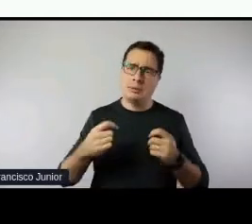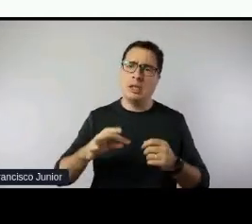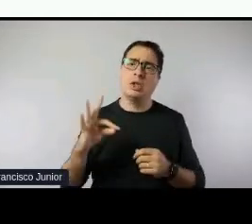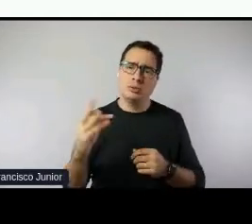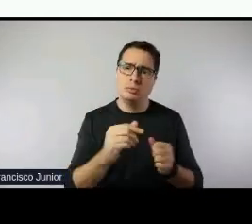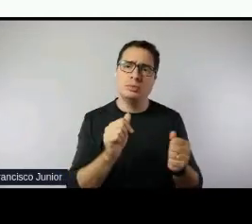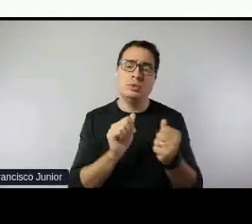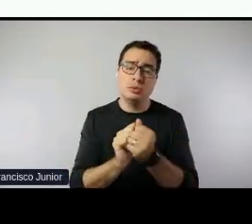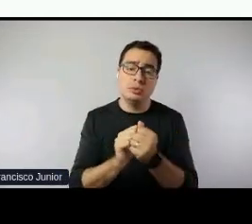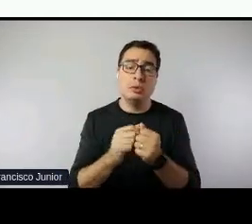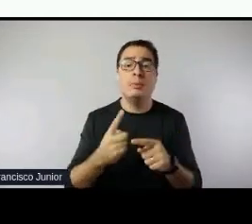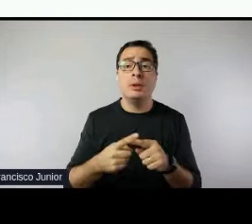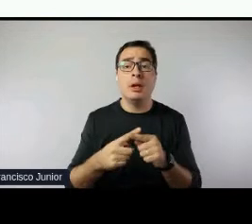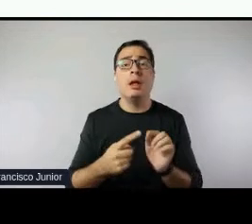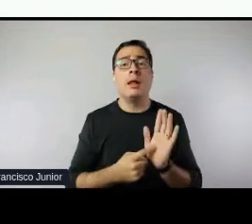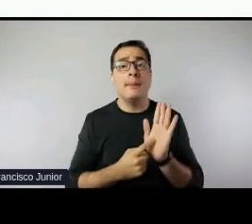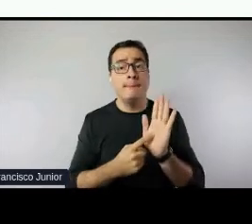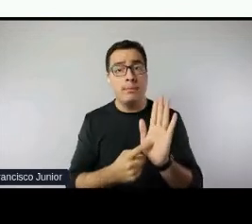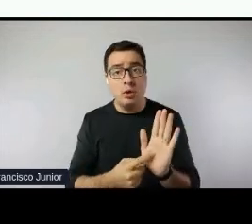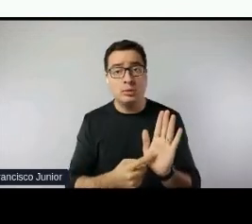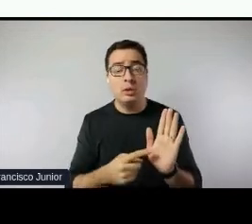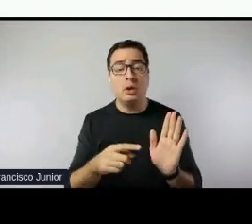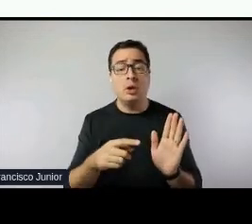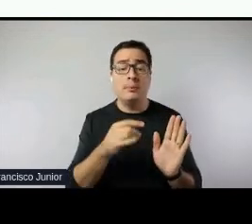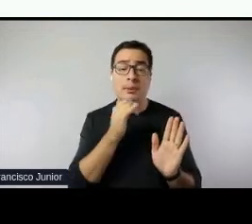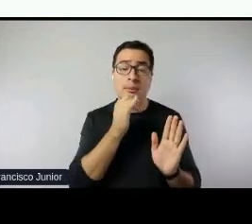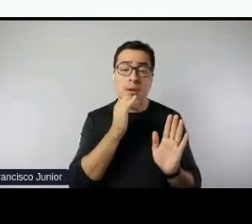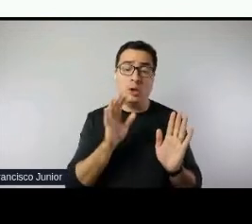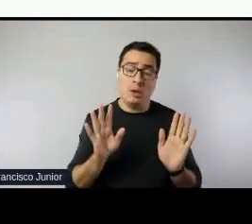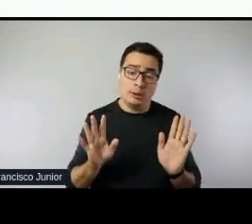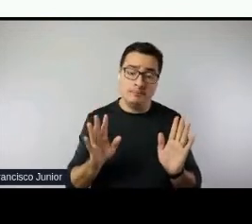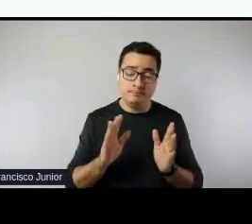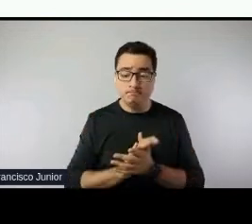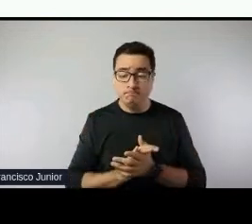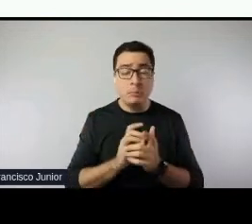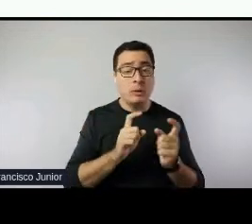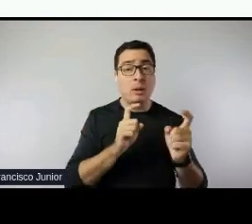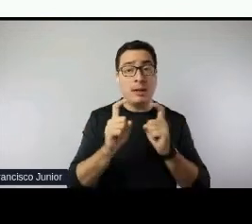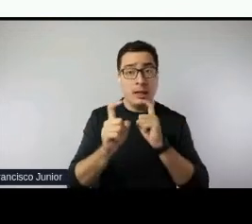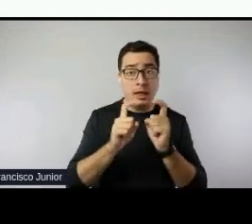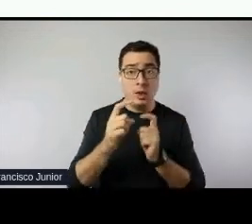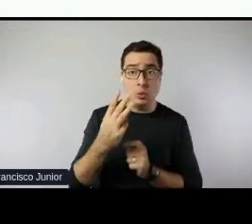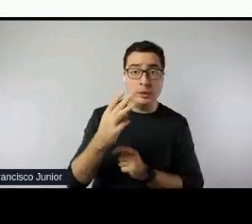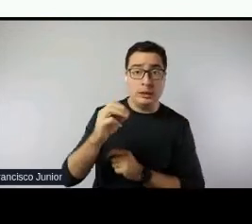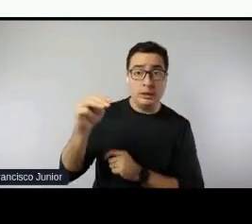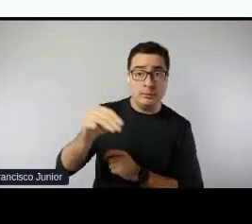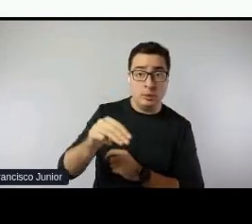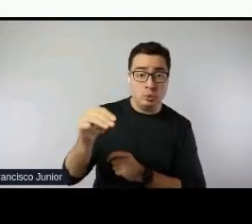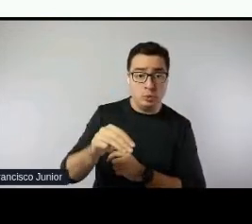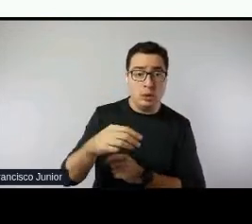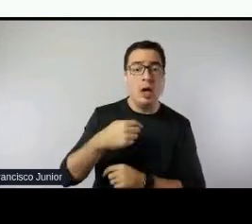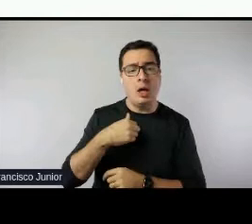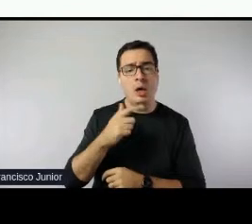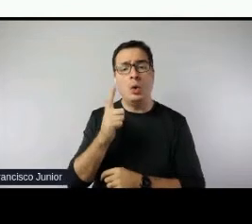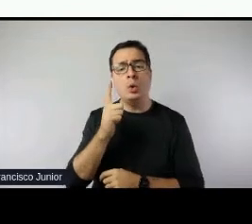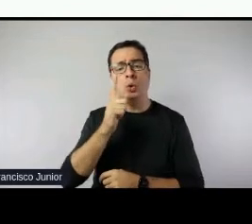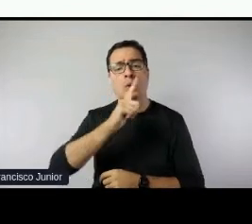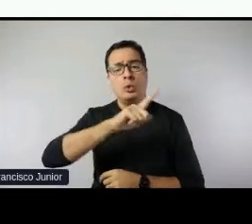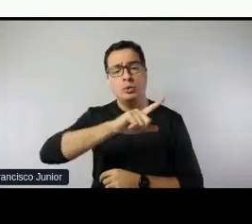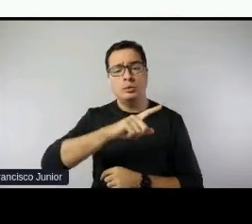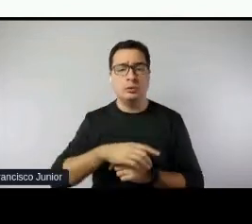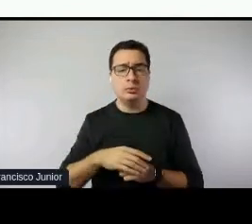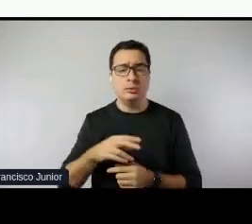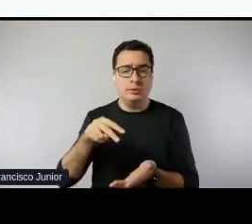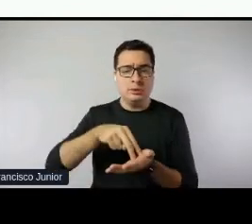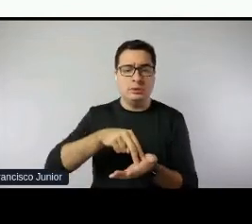eles mostraram para a gente assim, olha, numa reunião de 30 minutos, eu consigo ficar só